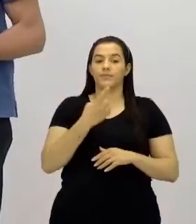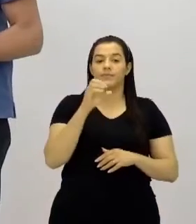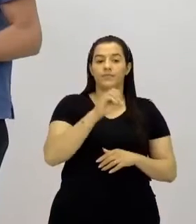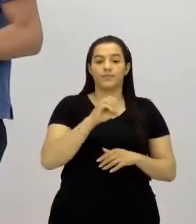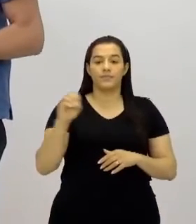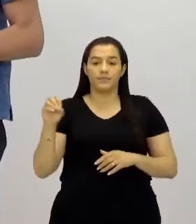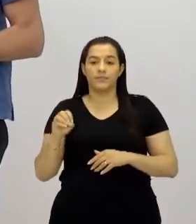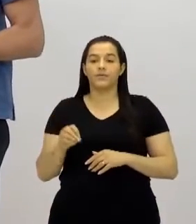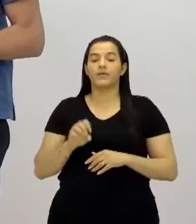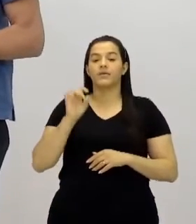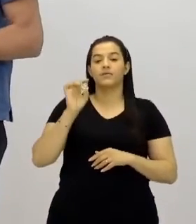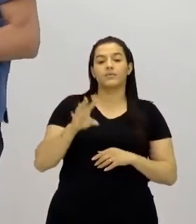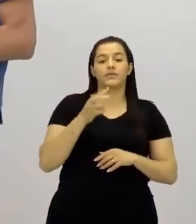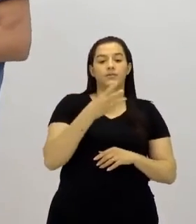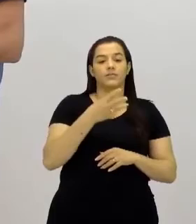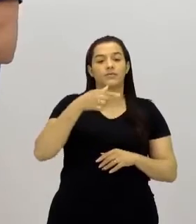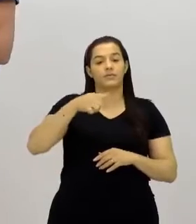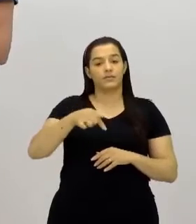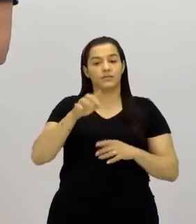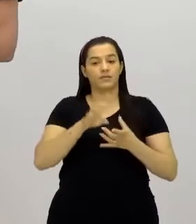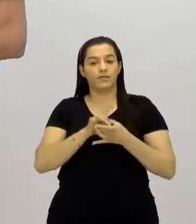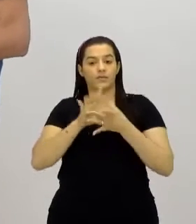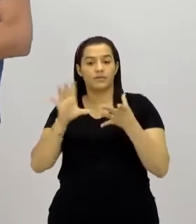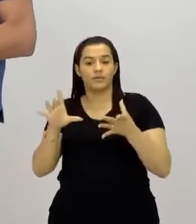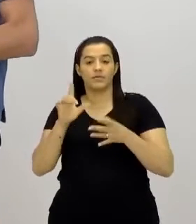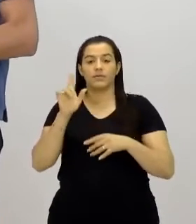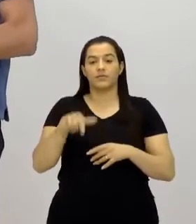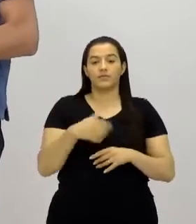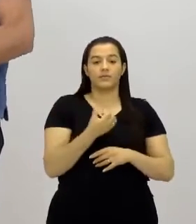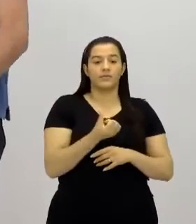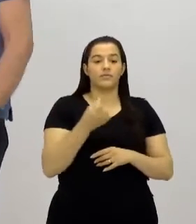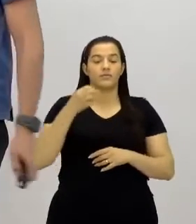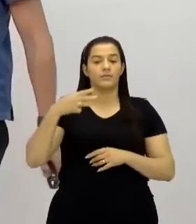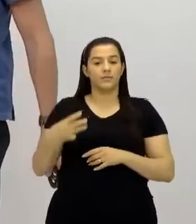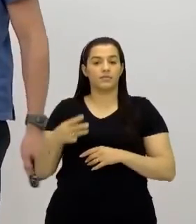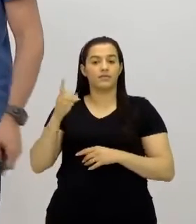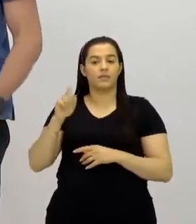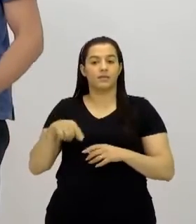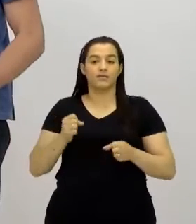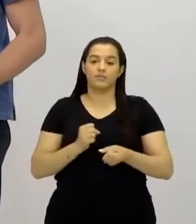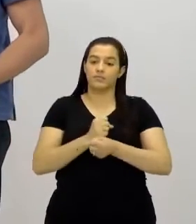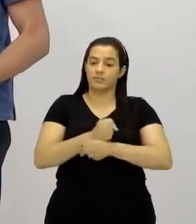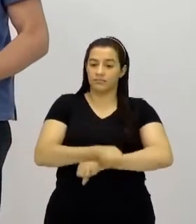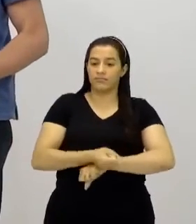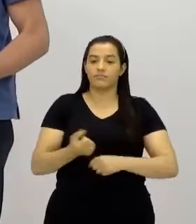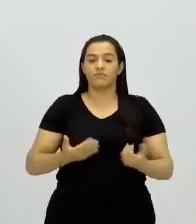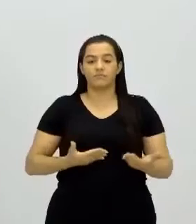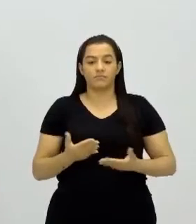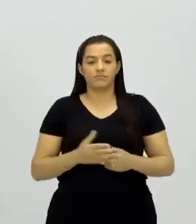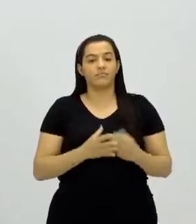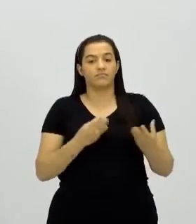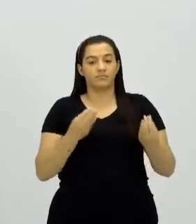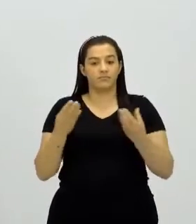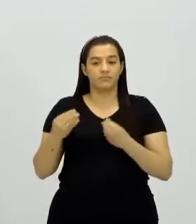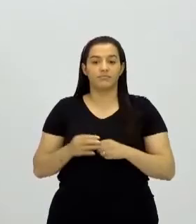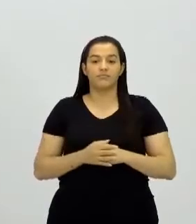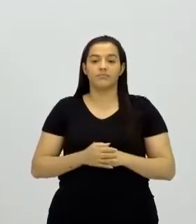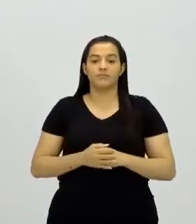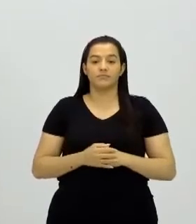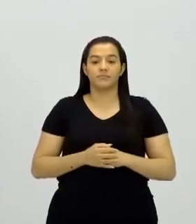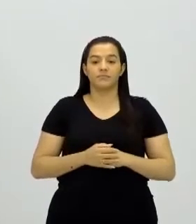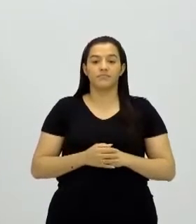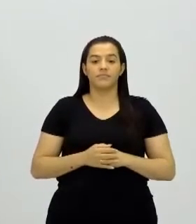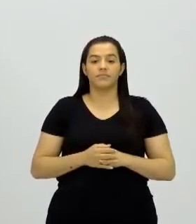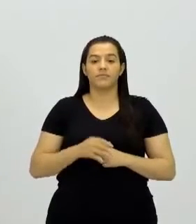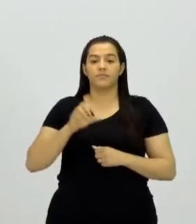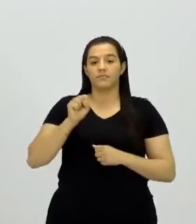apenas 37 eram livres, tá? E 63, tá? Eram escravizados. É muita coisa, né? Muita coisa. E aí, ó,